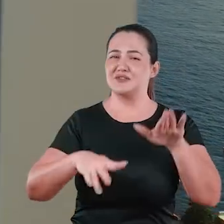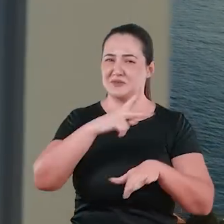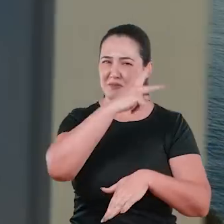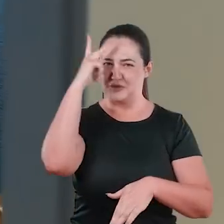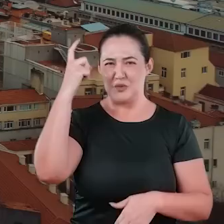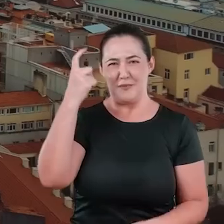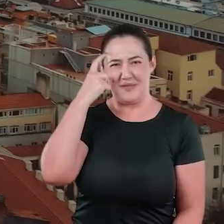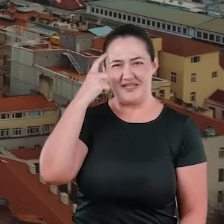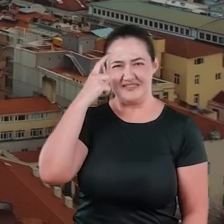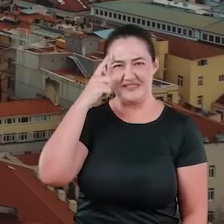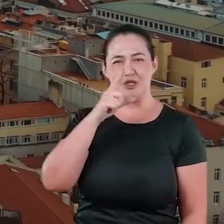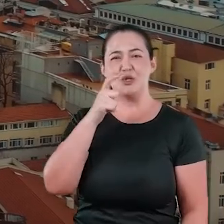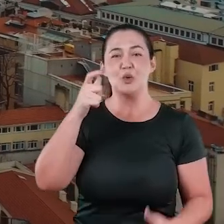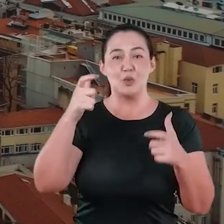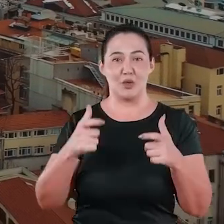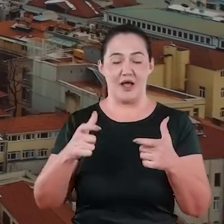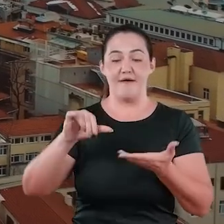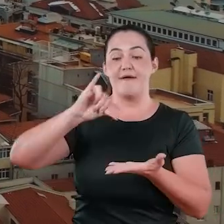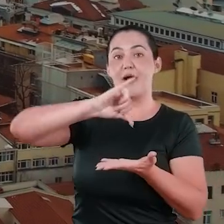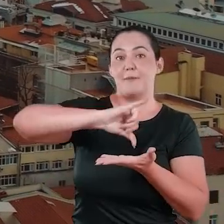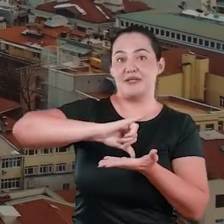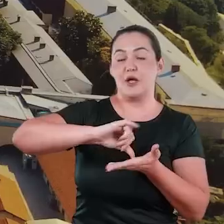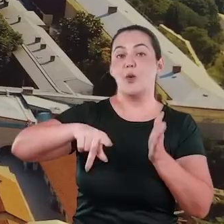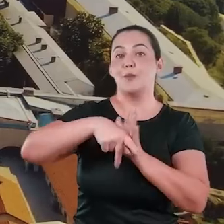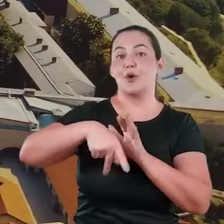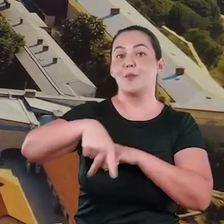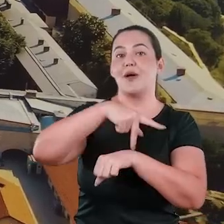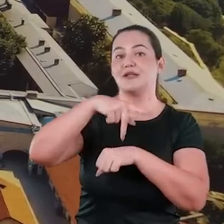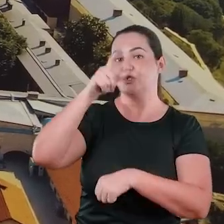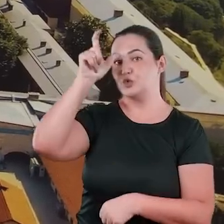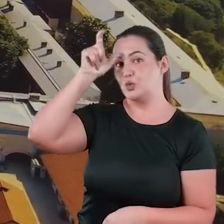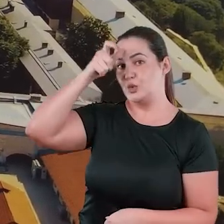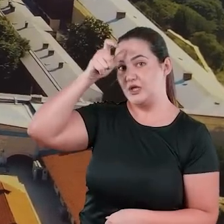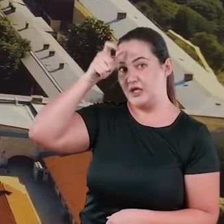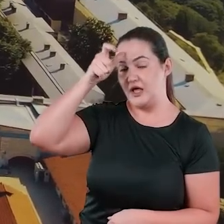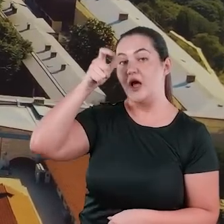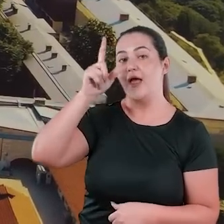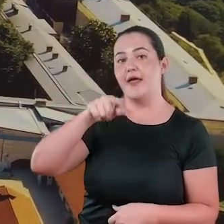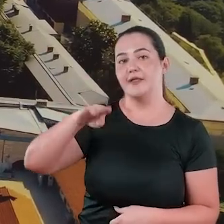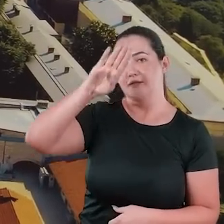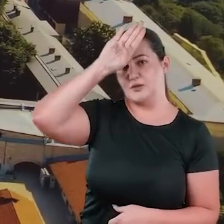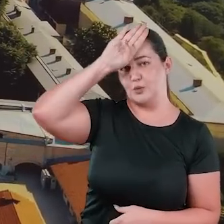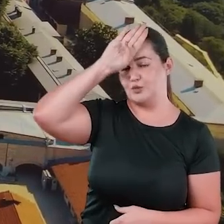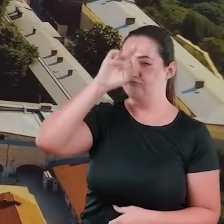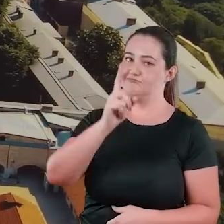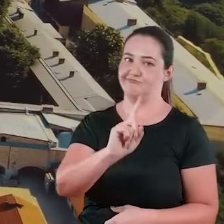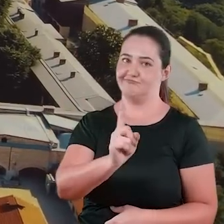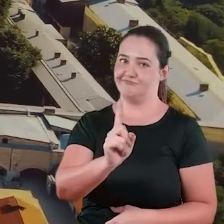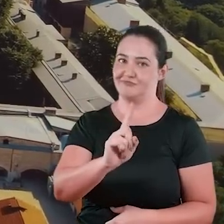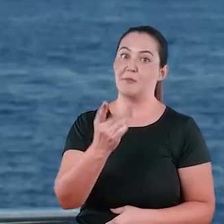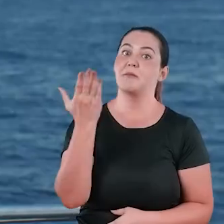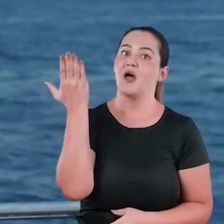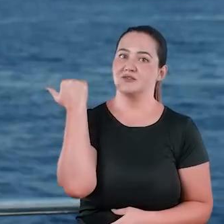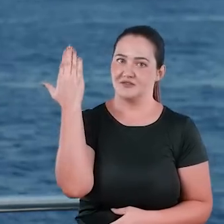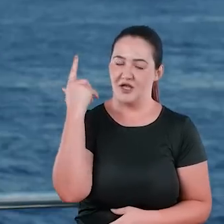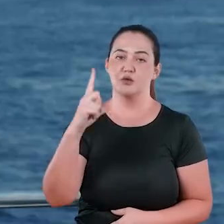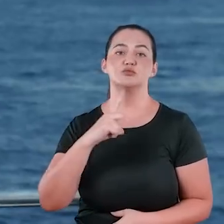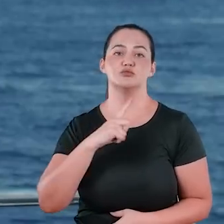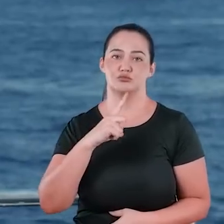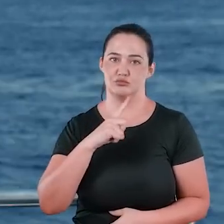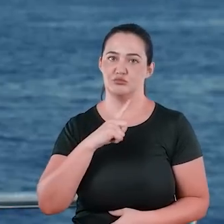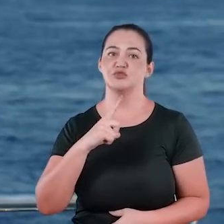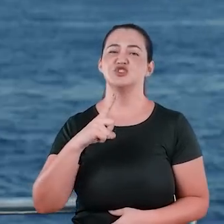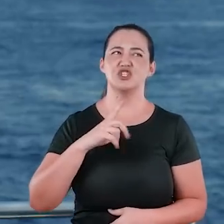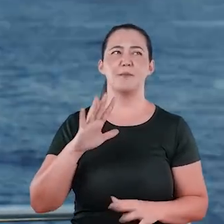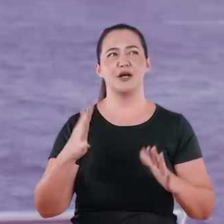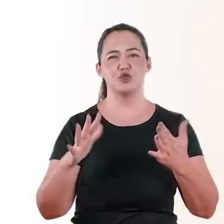achando que Istambul é a capital da Turquia, mas isso não é verdade. Istambul foi capital daqui na época do